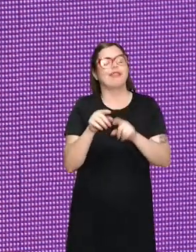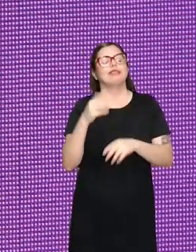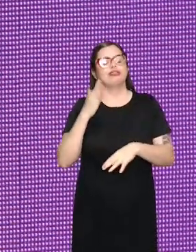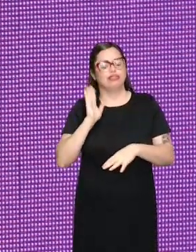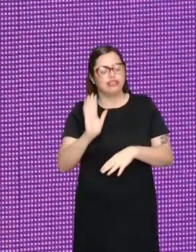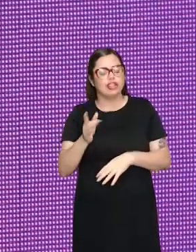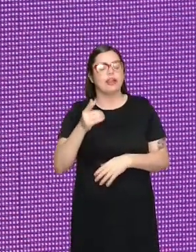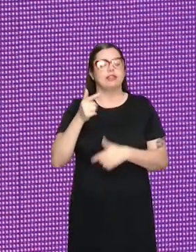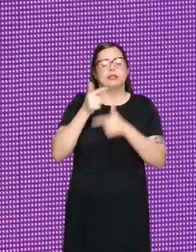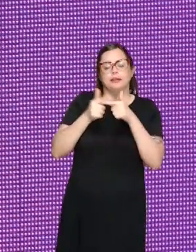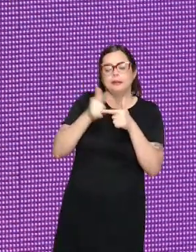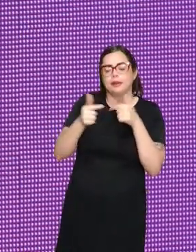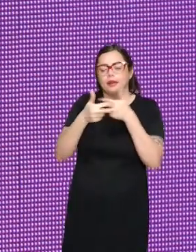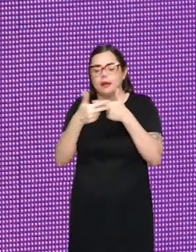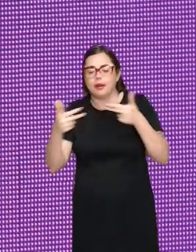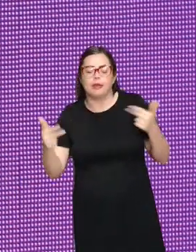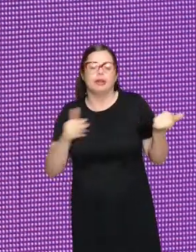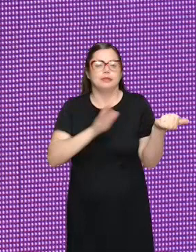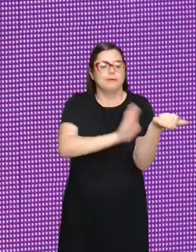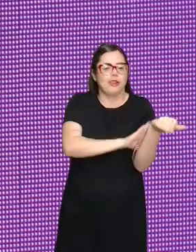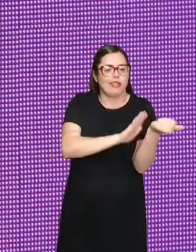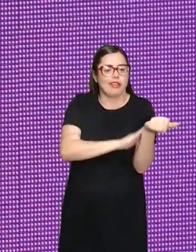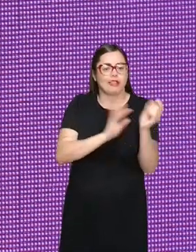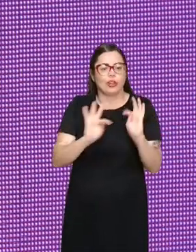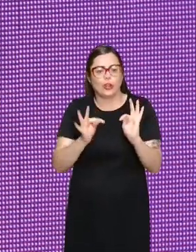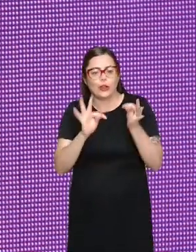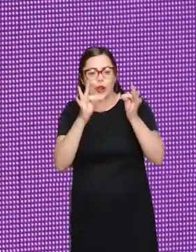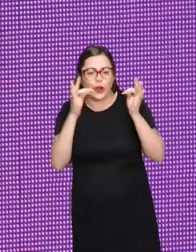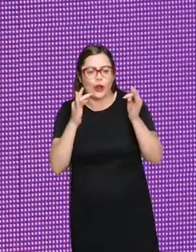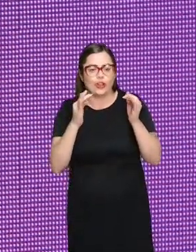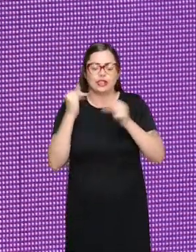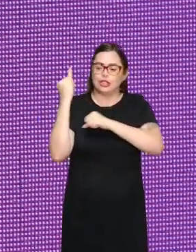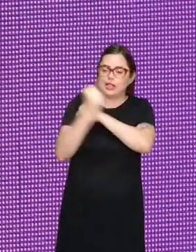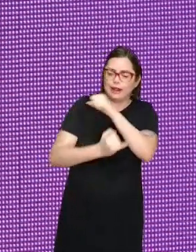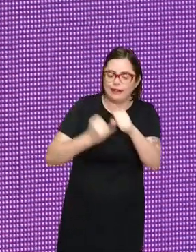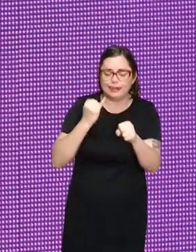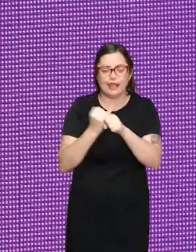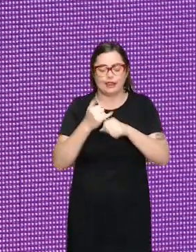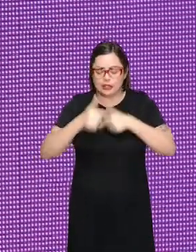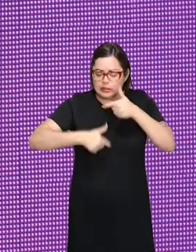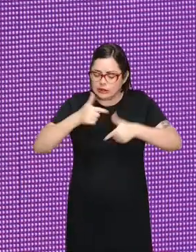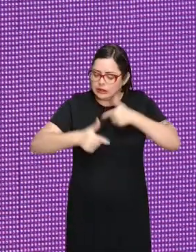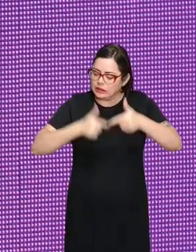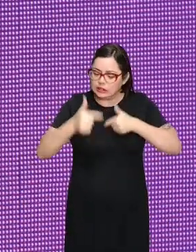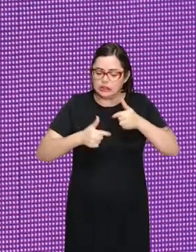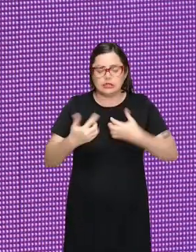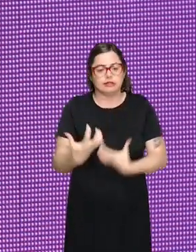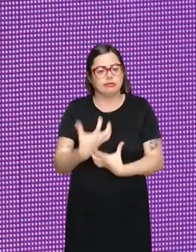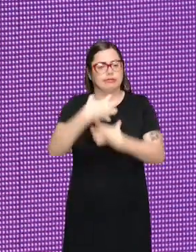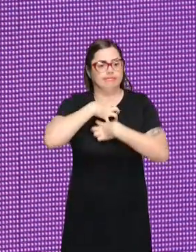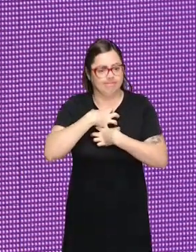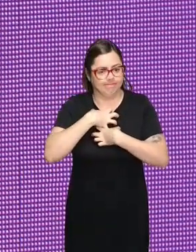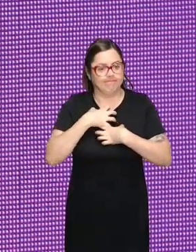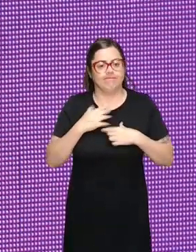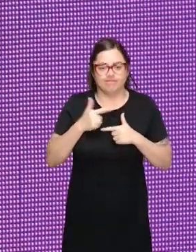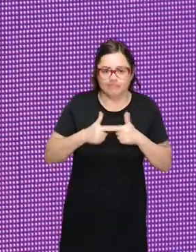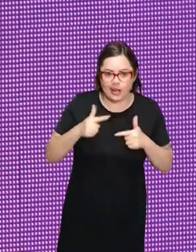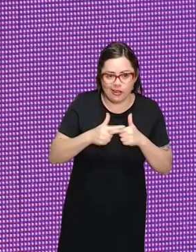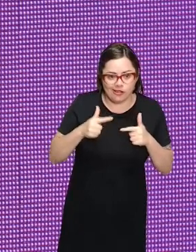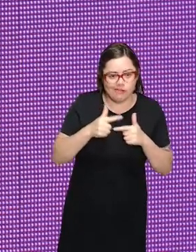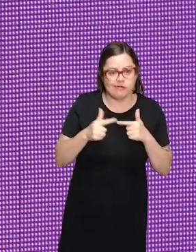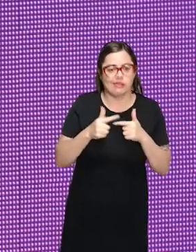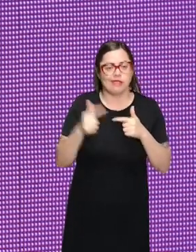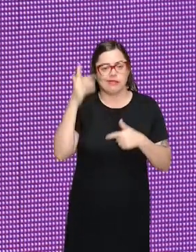de vício mesmo, enfim, trabalhar com isso também me trouxe muitos problemas de, né, saúde mental,